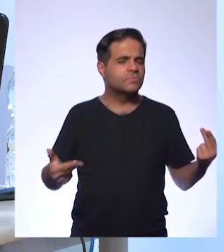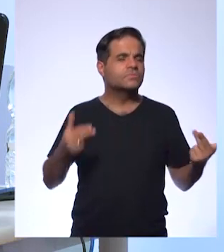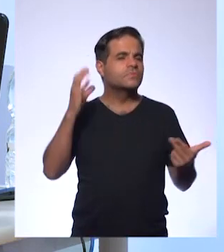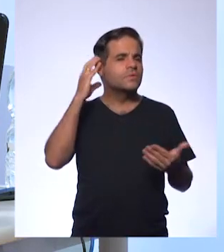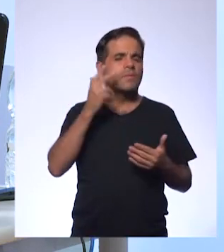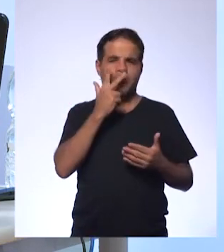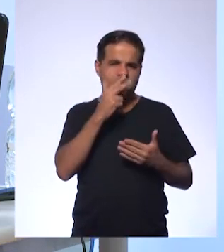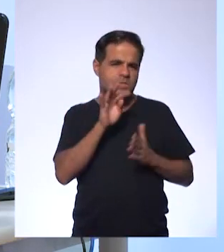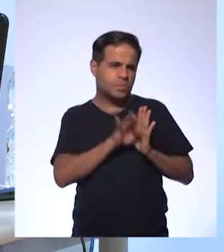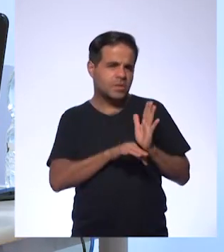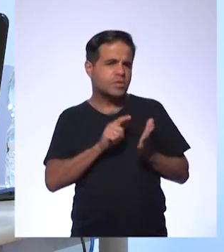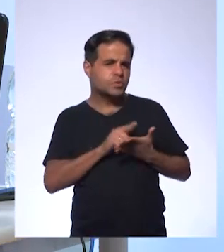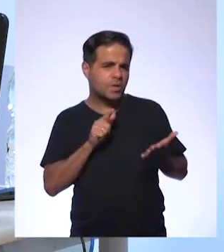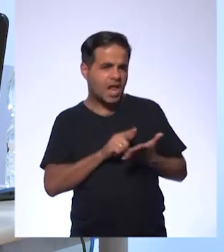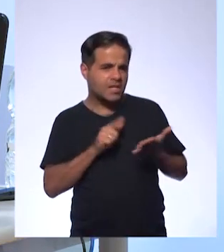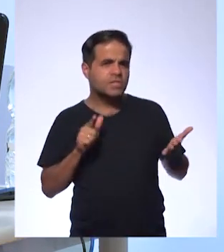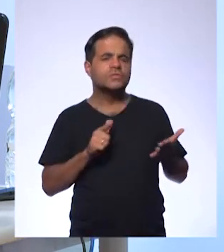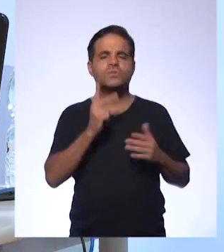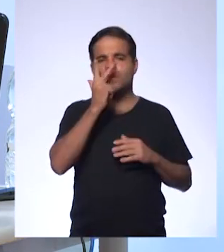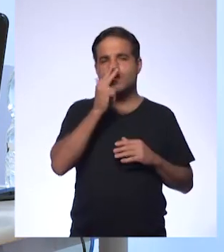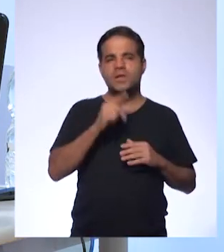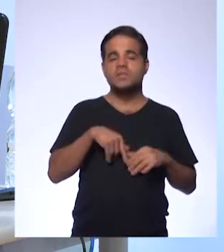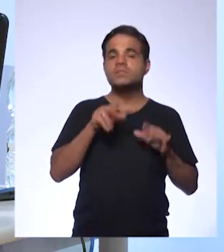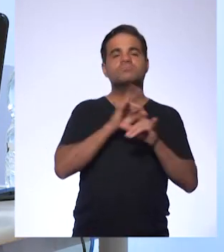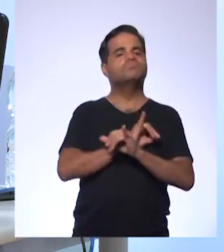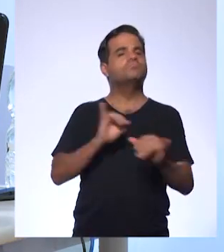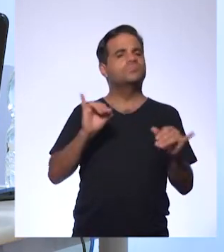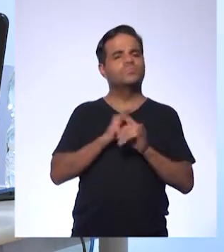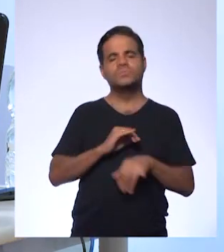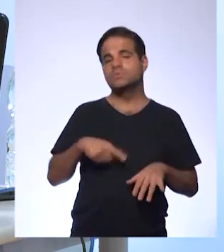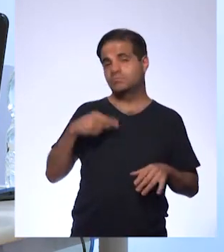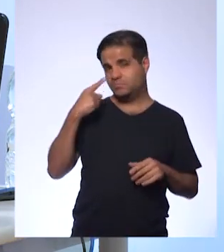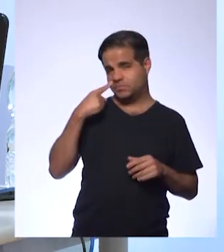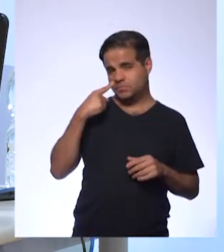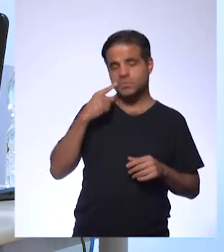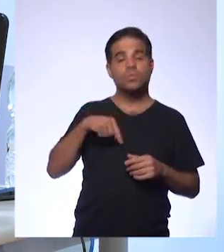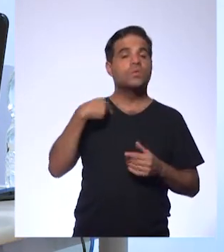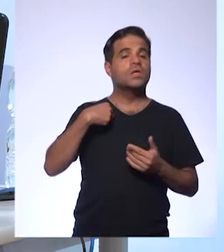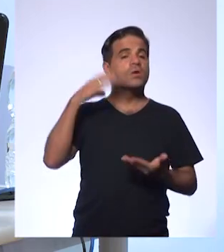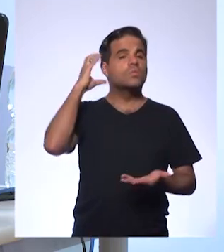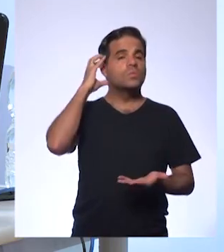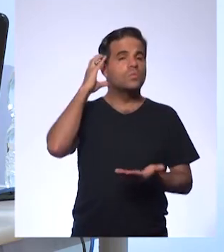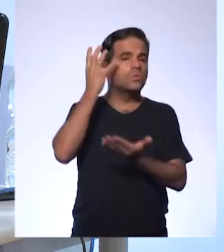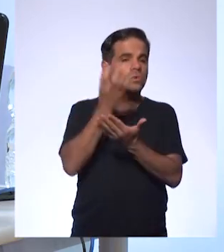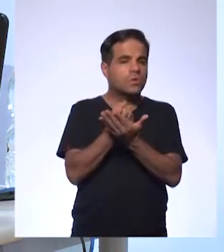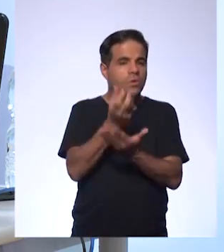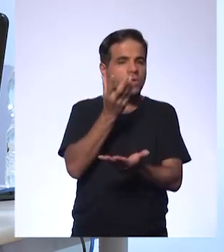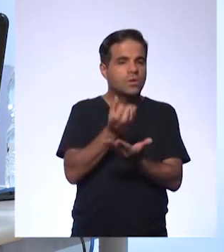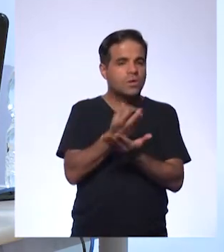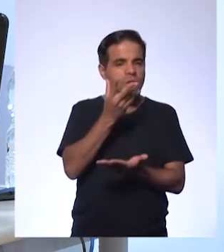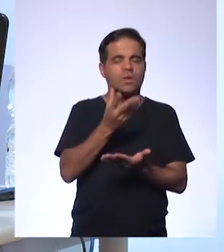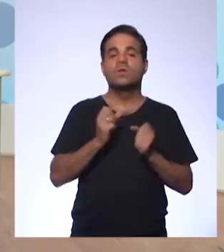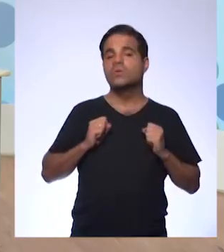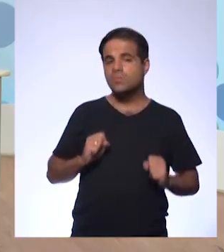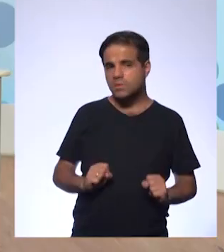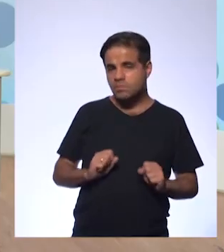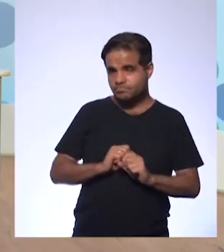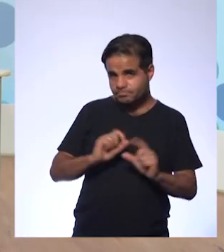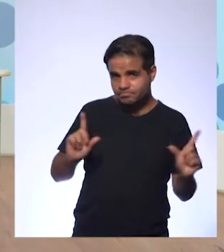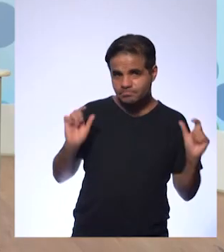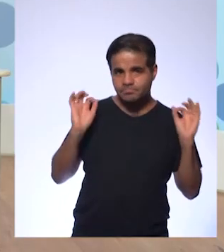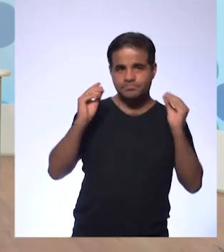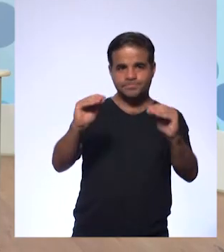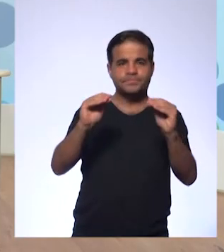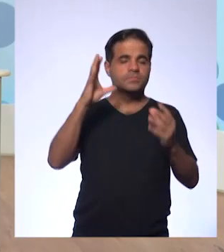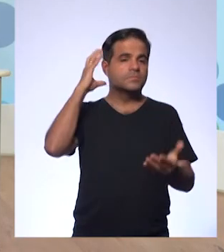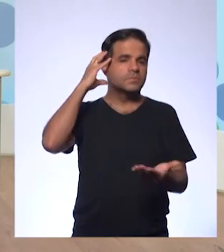meio jornalístico, e aí poderia parecer como uma notícia. E vocês vão ver que eu gravei para vocês esse podcast. Podemos dar o play, produção?